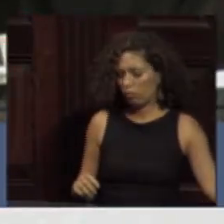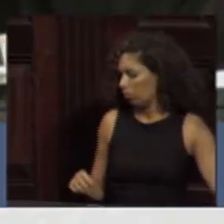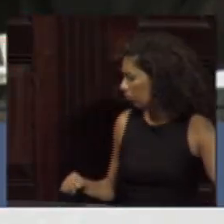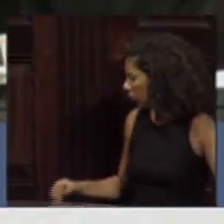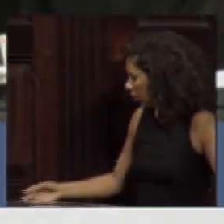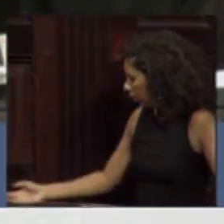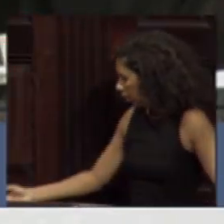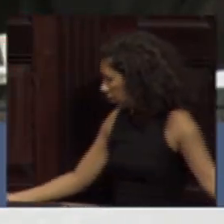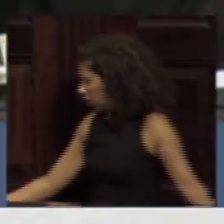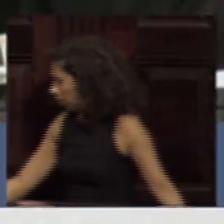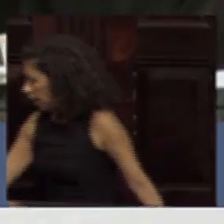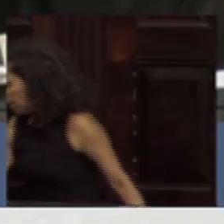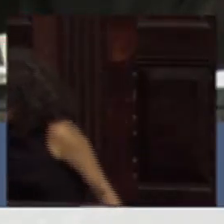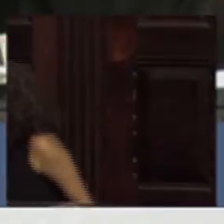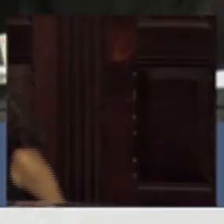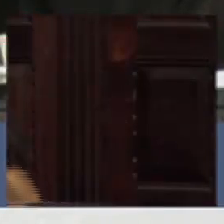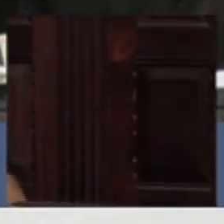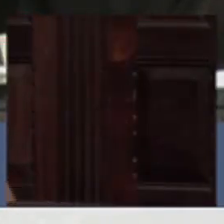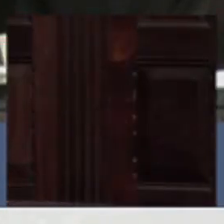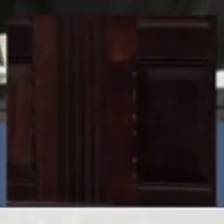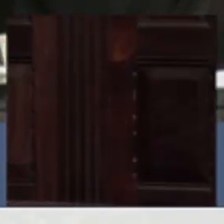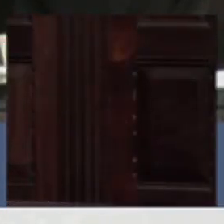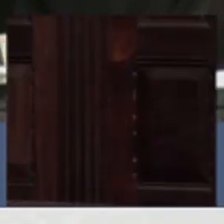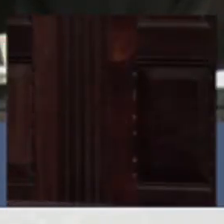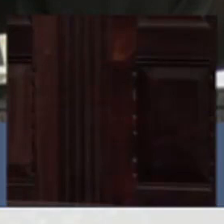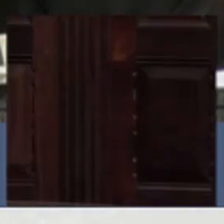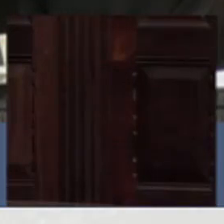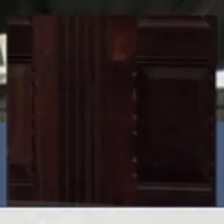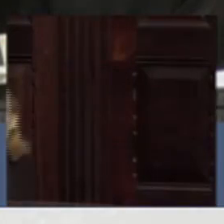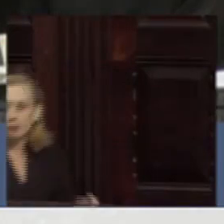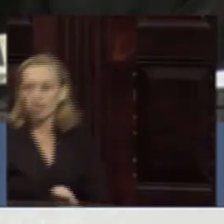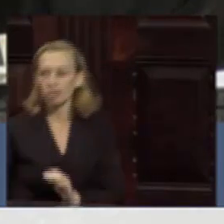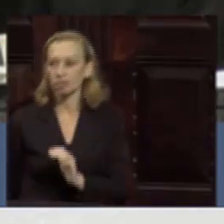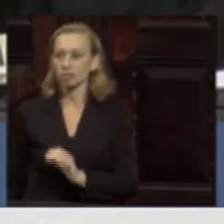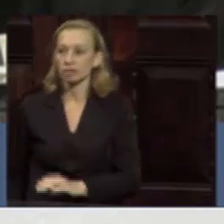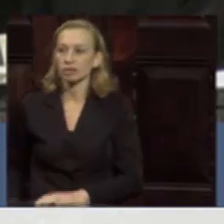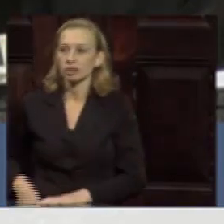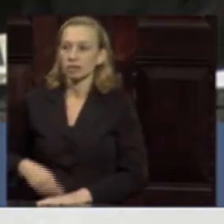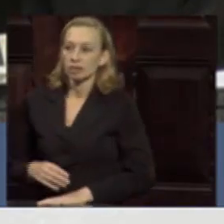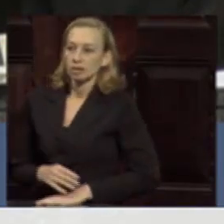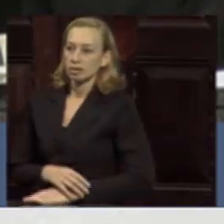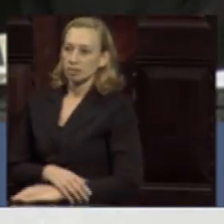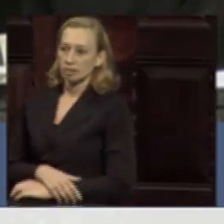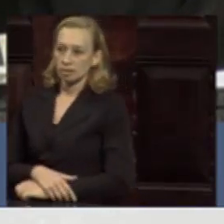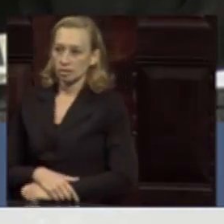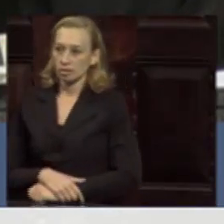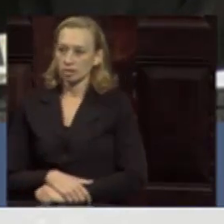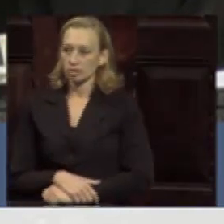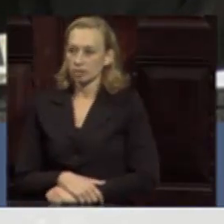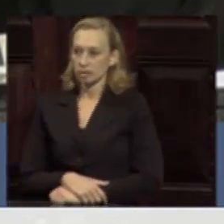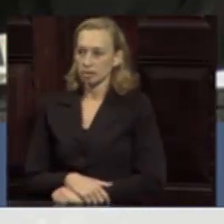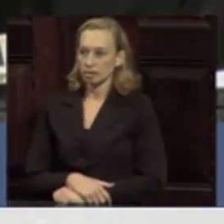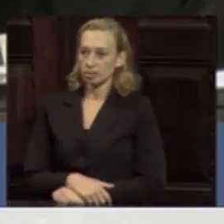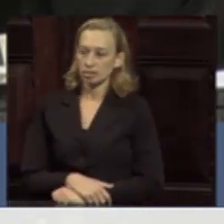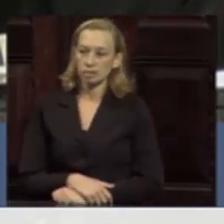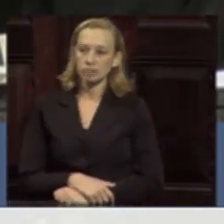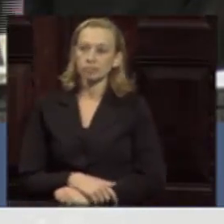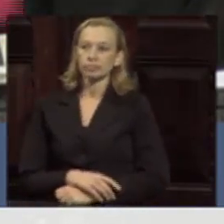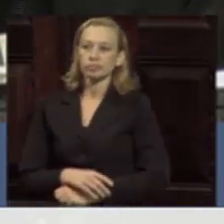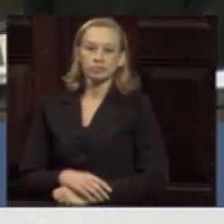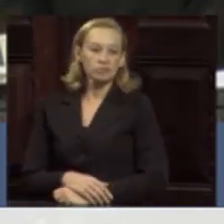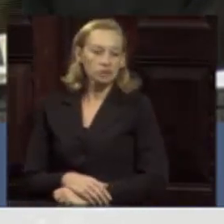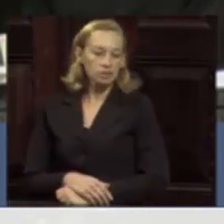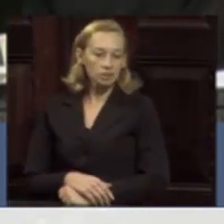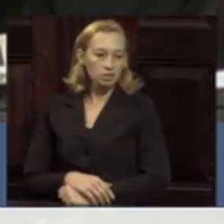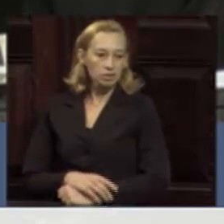Então, a presidência chama os trabalhos à ordem, minuto, deputada Cidinha, e solicita ao deputado Luiz Paulo,